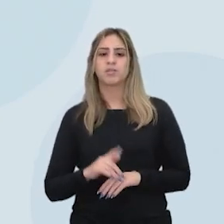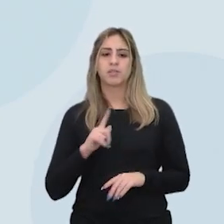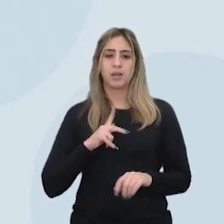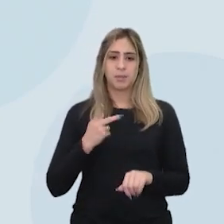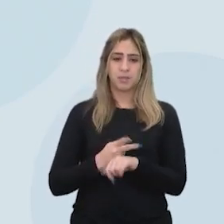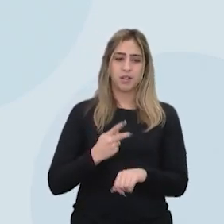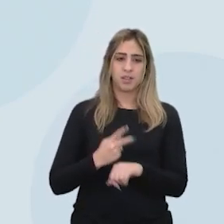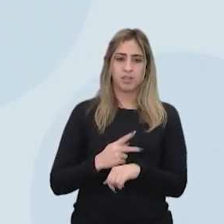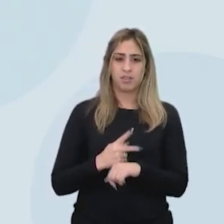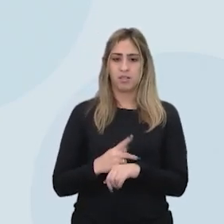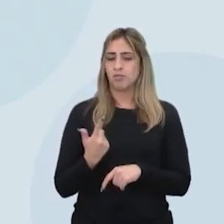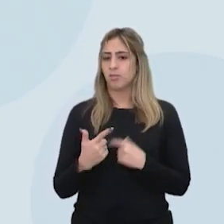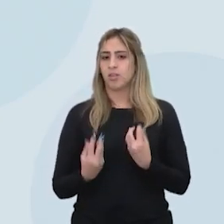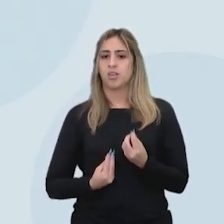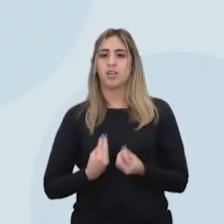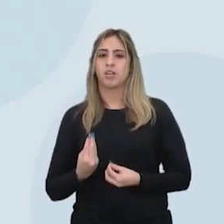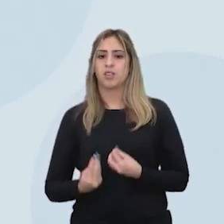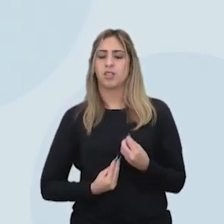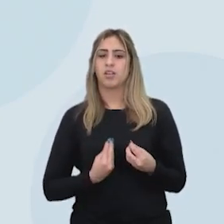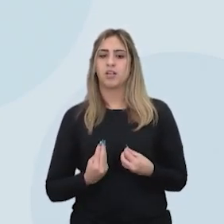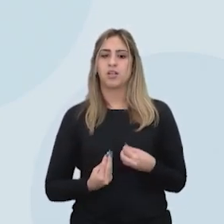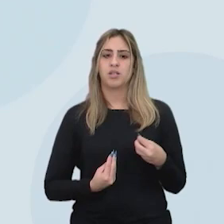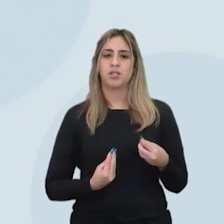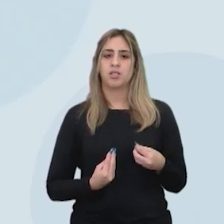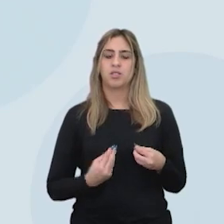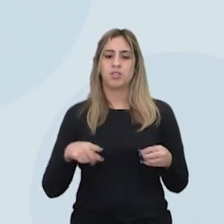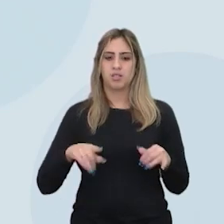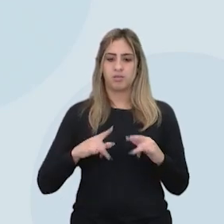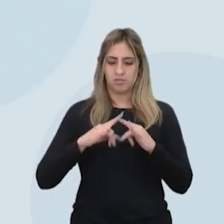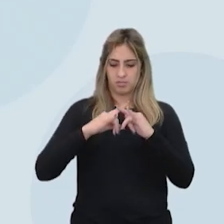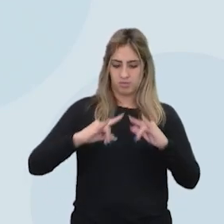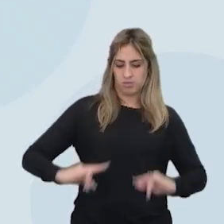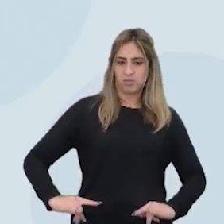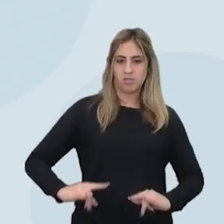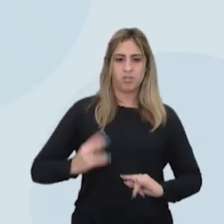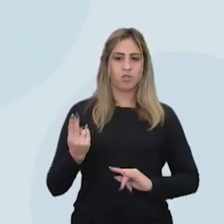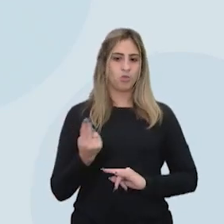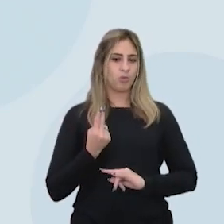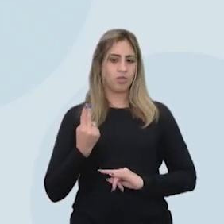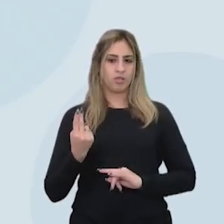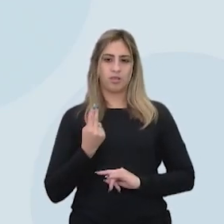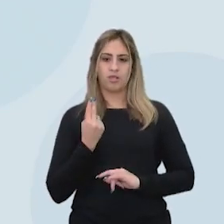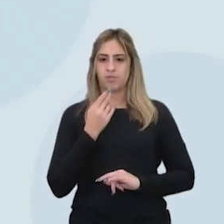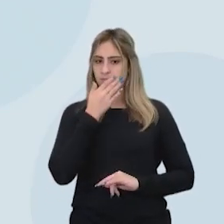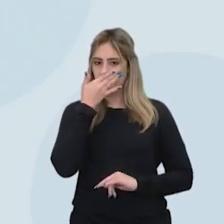pedras, porque você não tem como especar a barraca igual você faz assim, que você pega